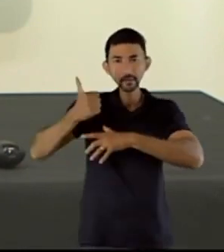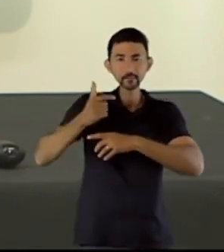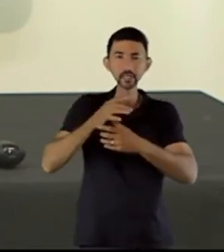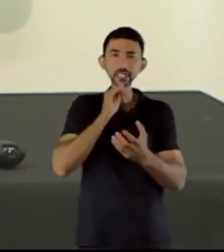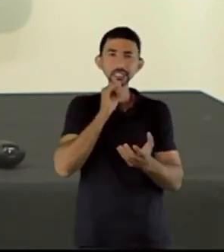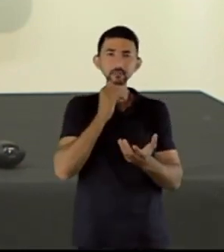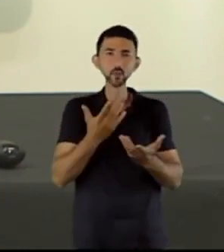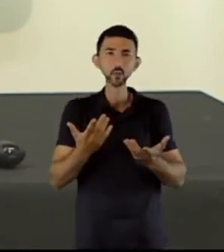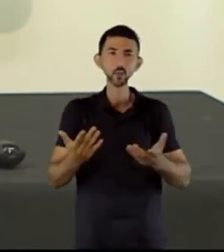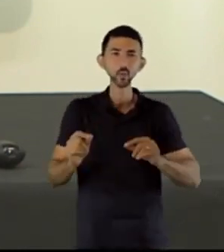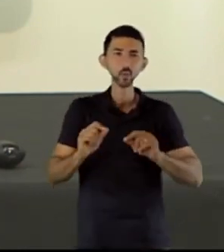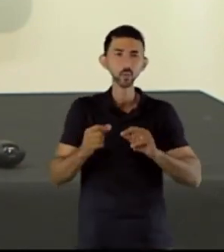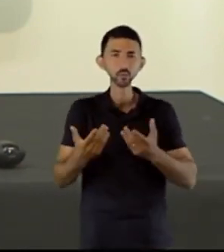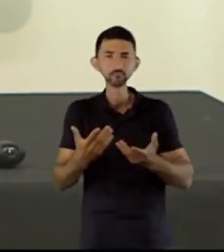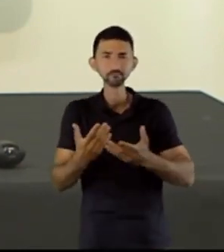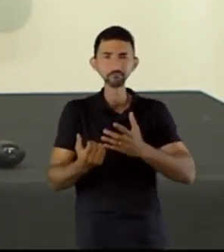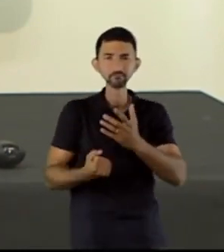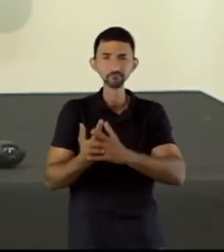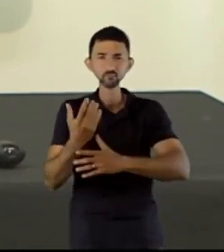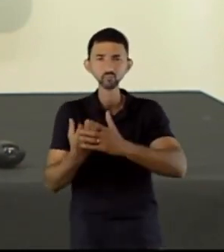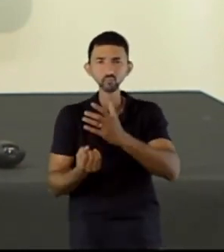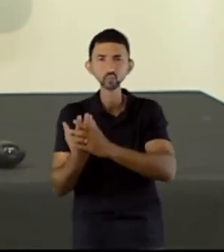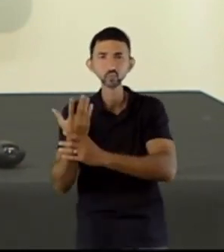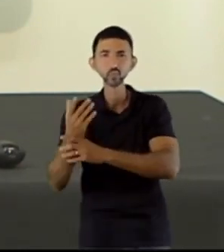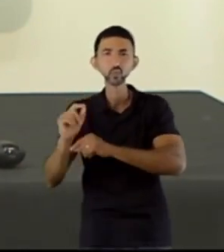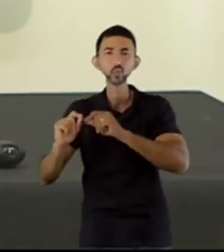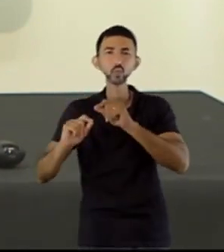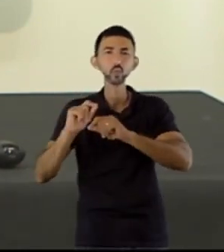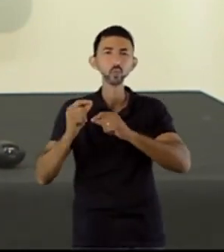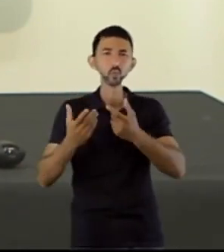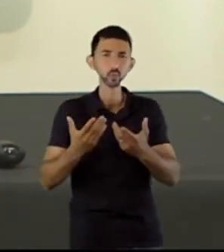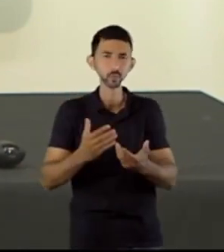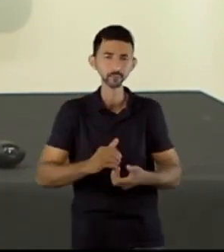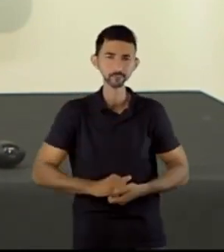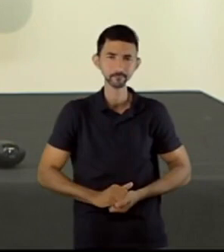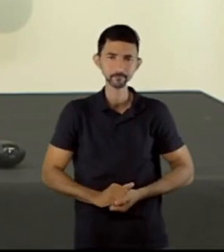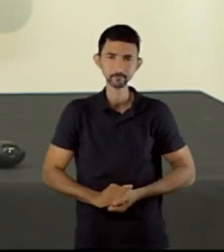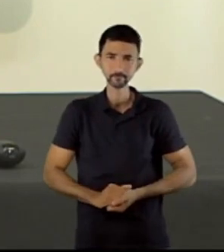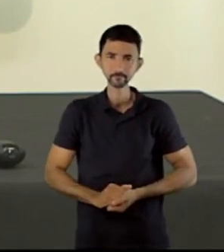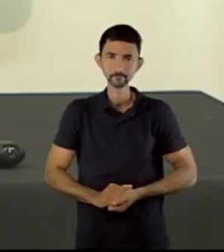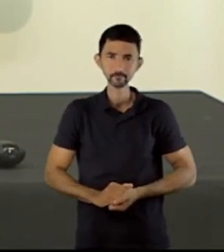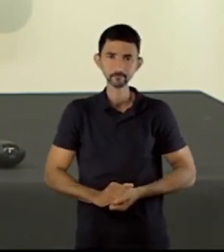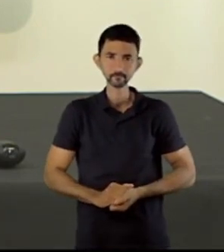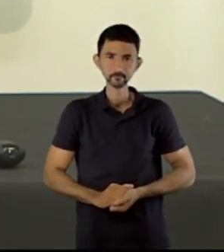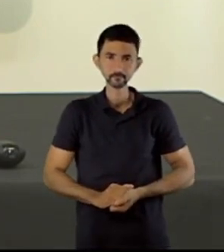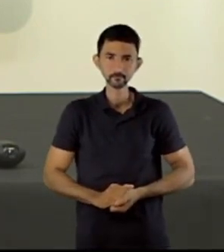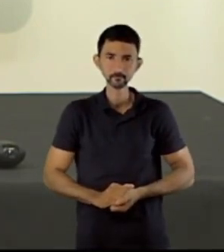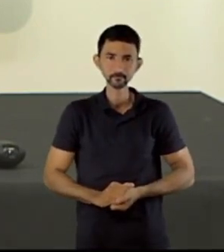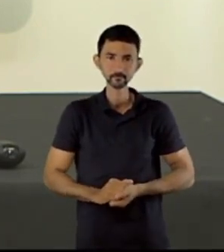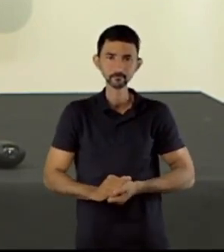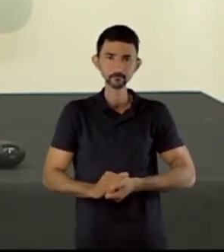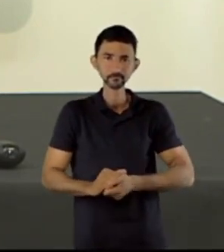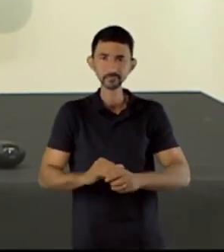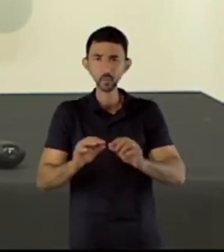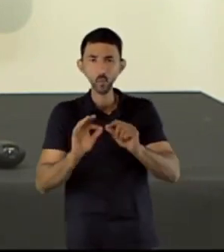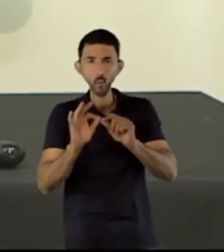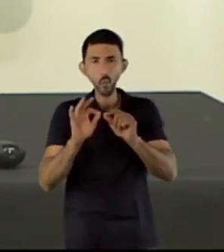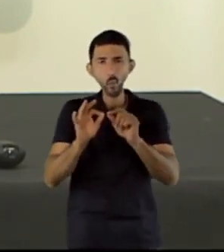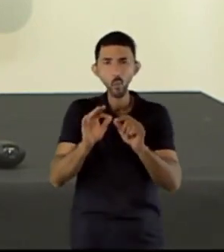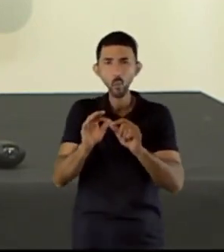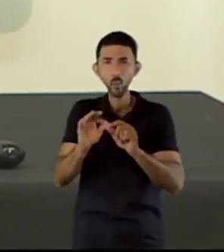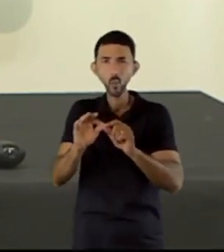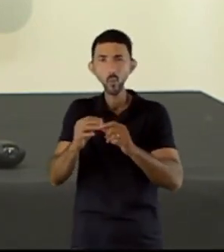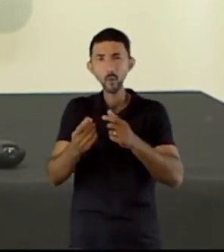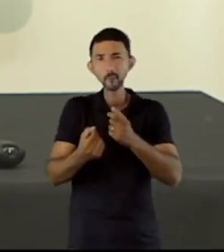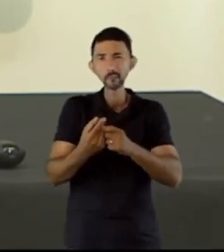primeiros... como é que eu posso dizer? Dos primeiros esquemas de seres vivos, na